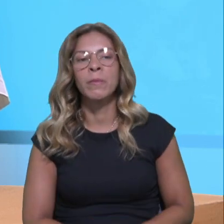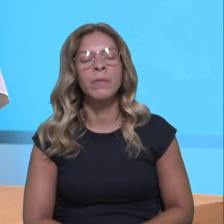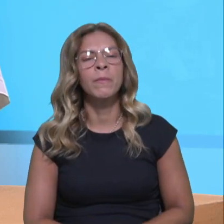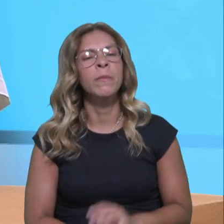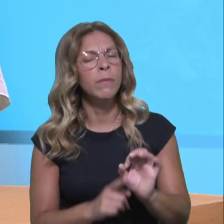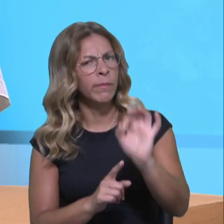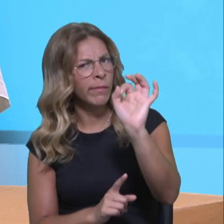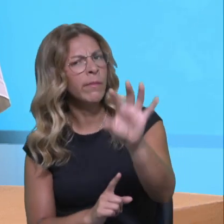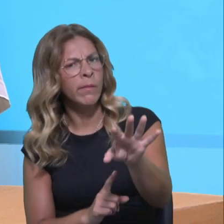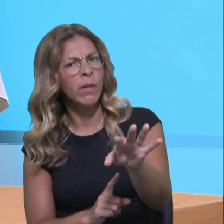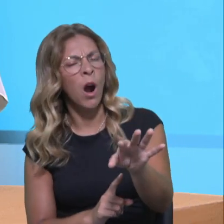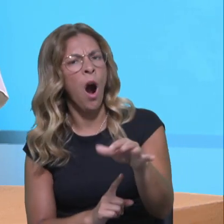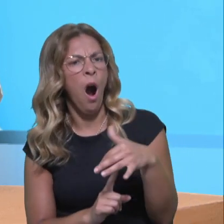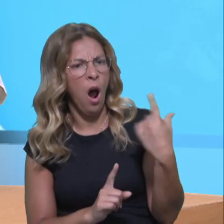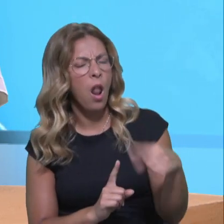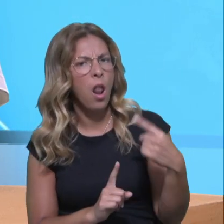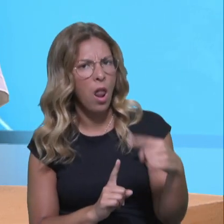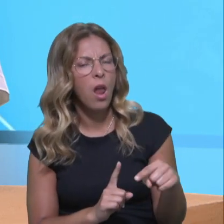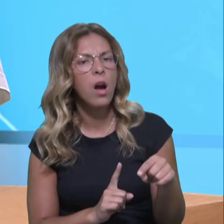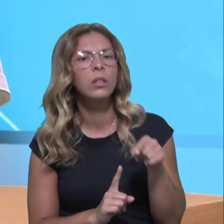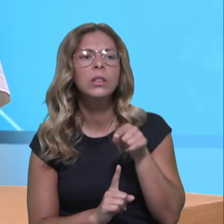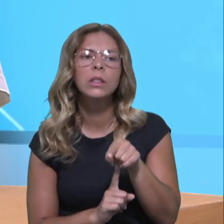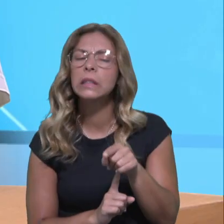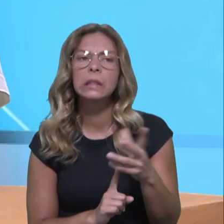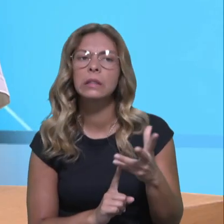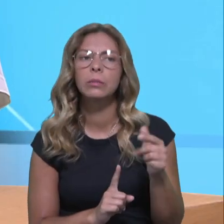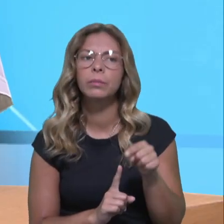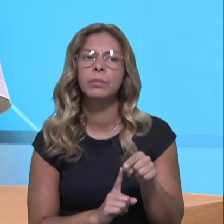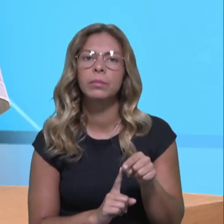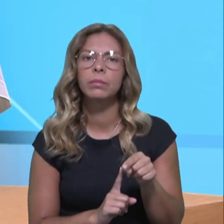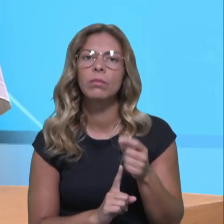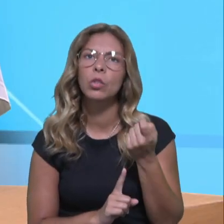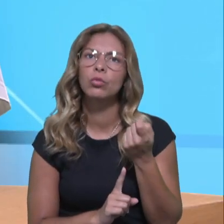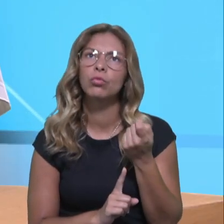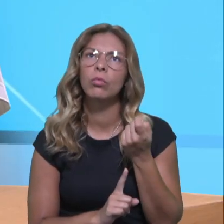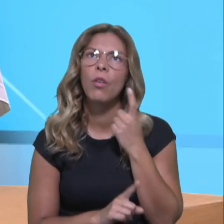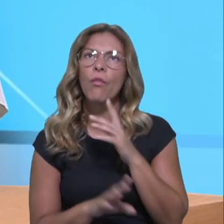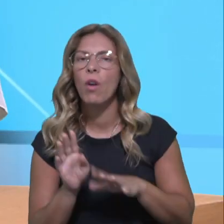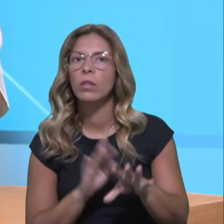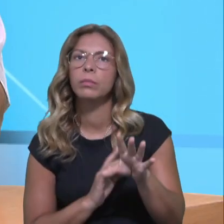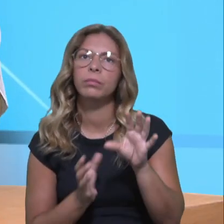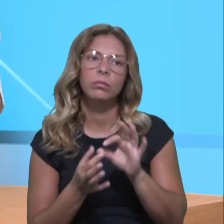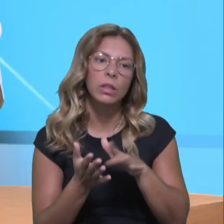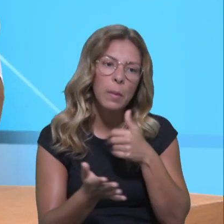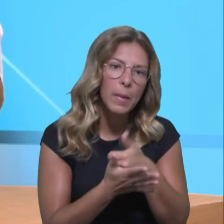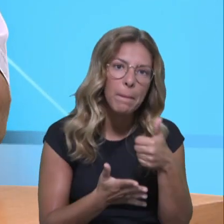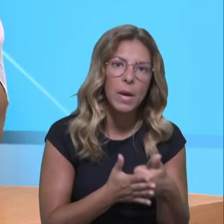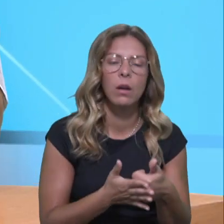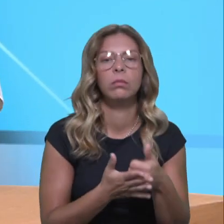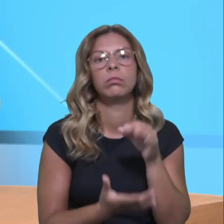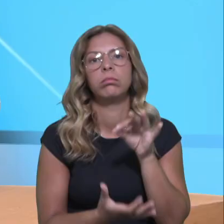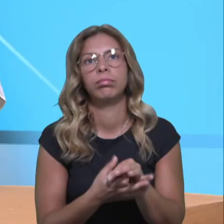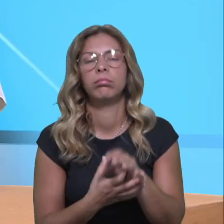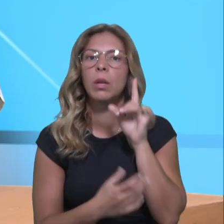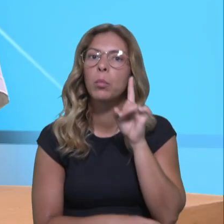que aí me parece... ele faz grandes referências bíblicas sobre a importância